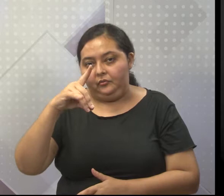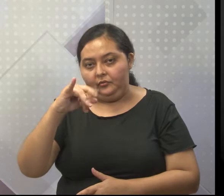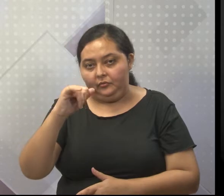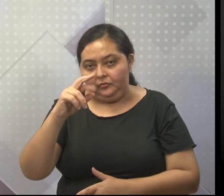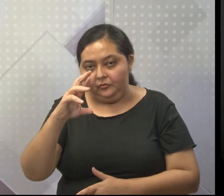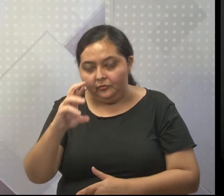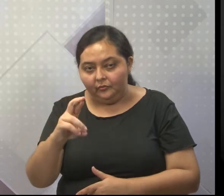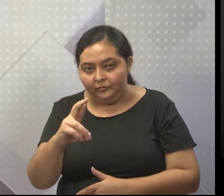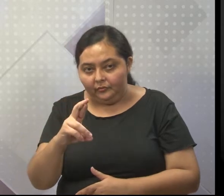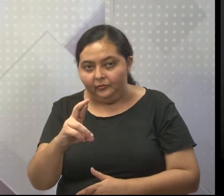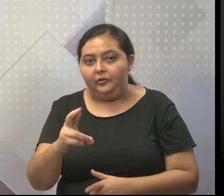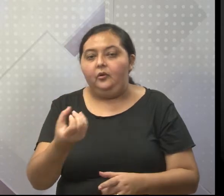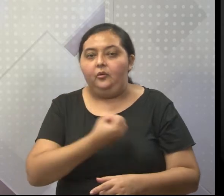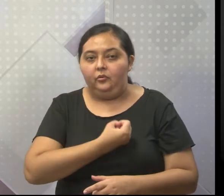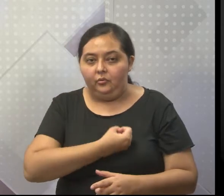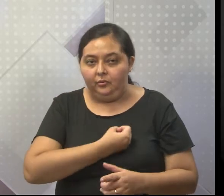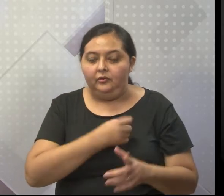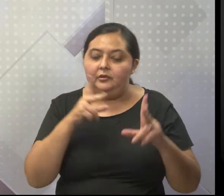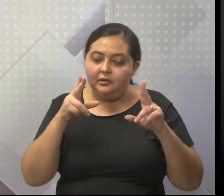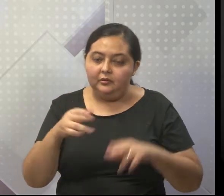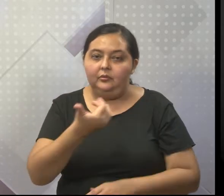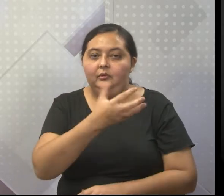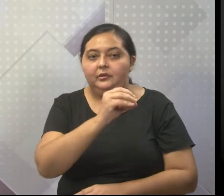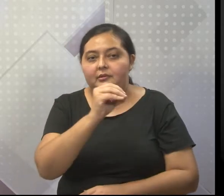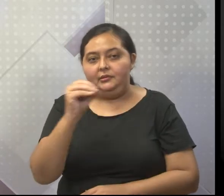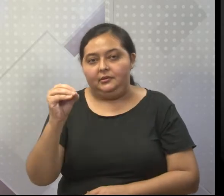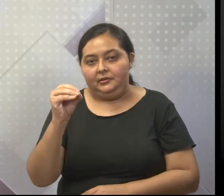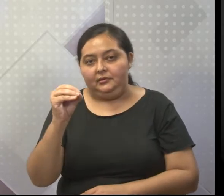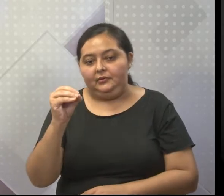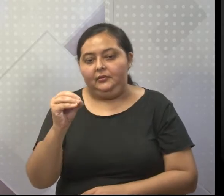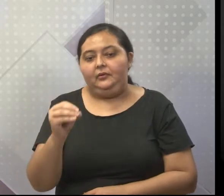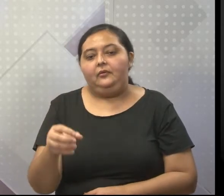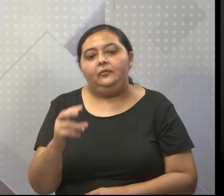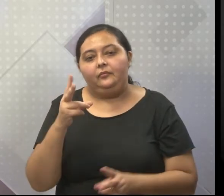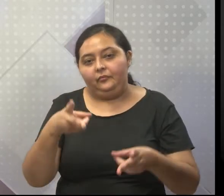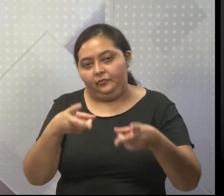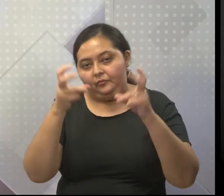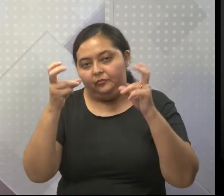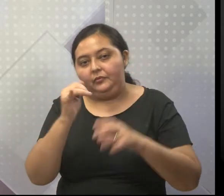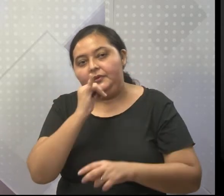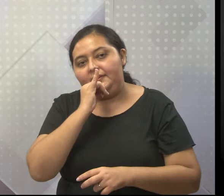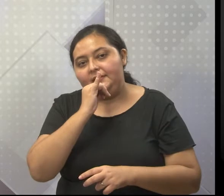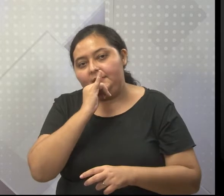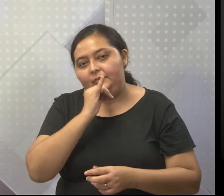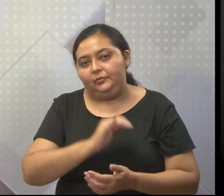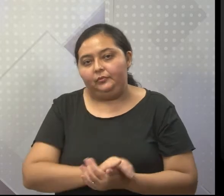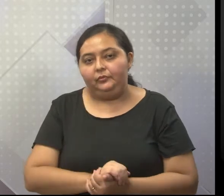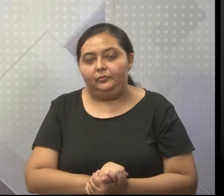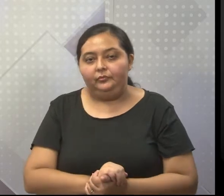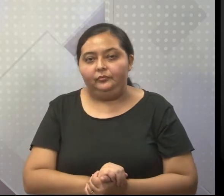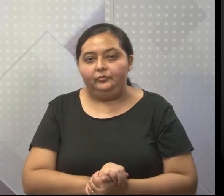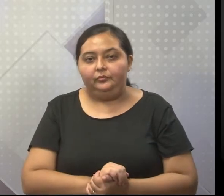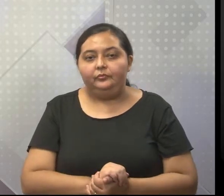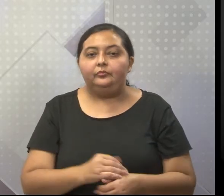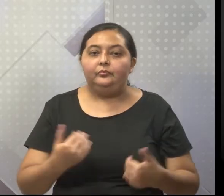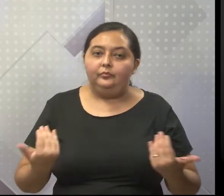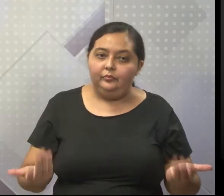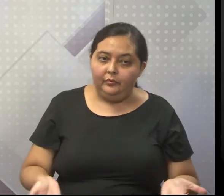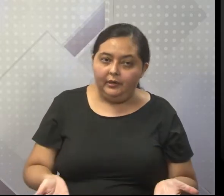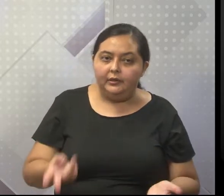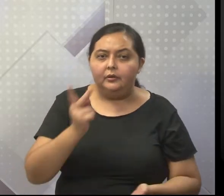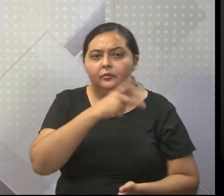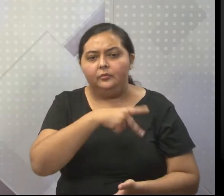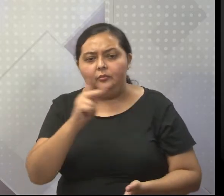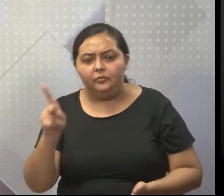100. Observa comigo, vamos continuar aqui observando os exemplos. Então, existe, Veridiana,